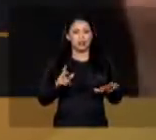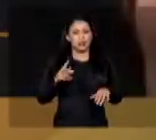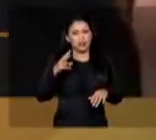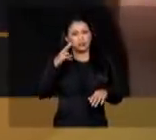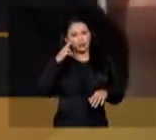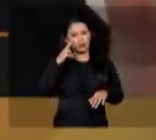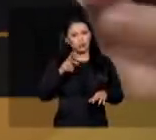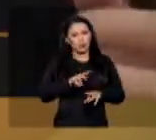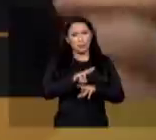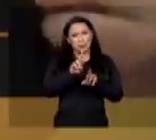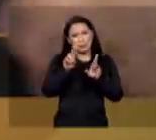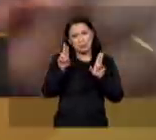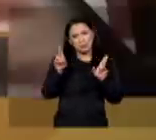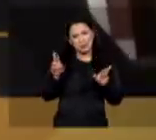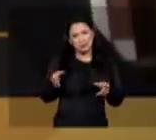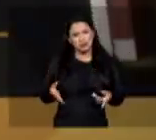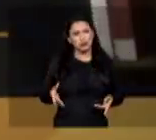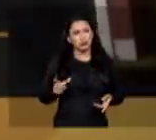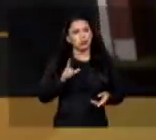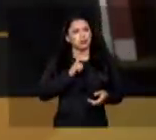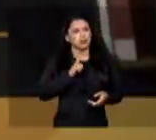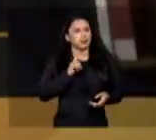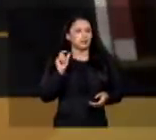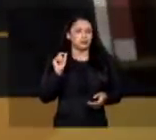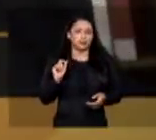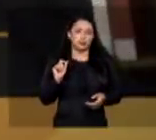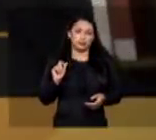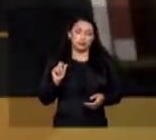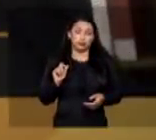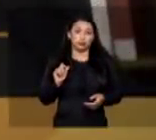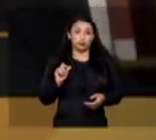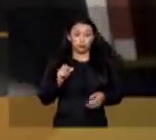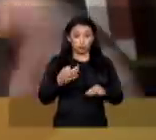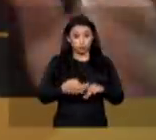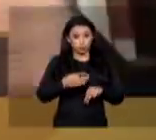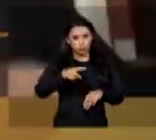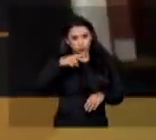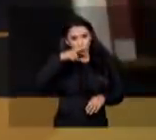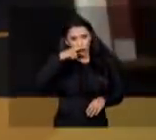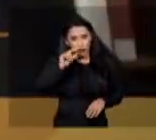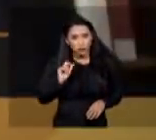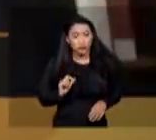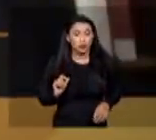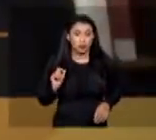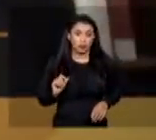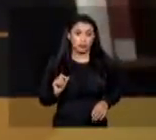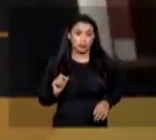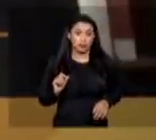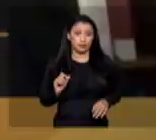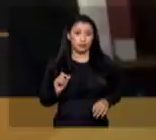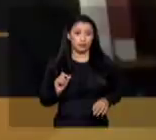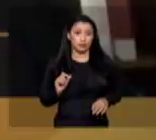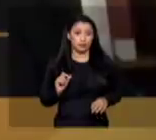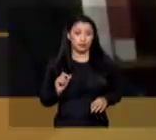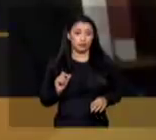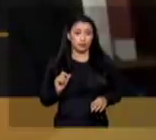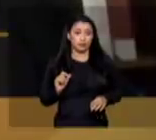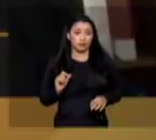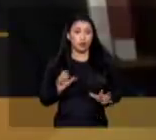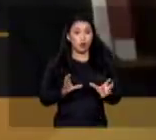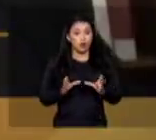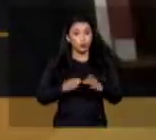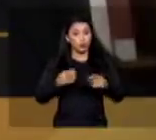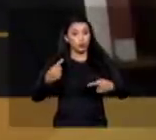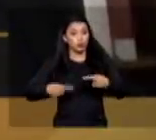mas muito genericamente, porque, tal como agora confirma o ministro Edson Fachin, na verdade, a questão do foro de São Paulo,